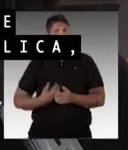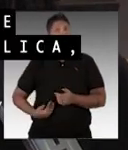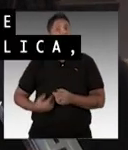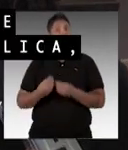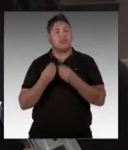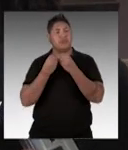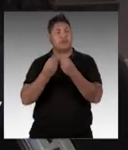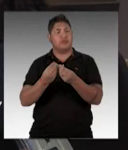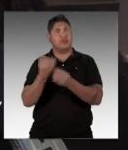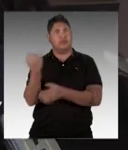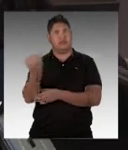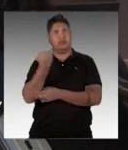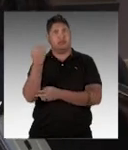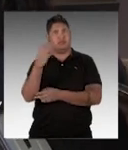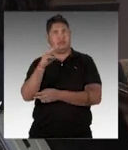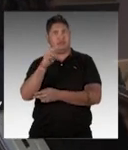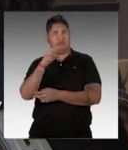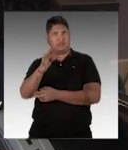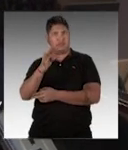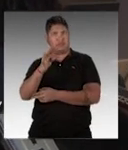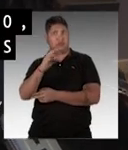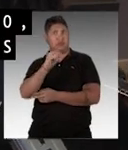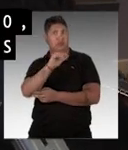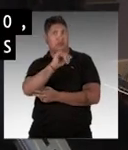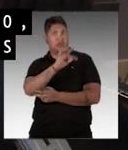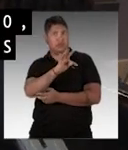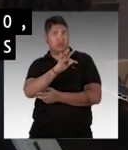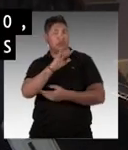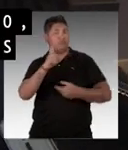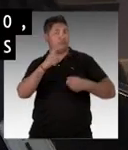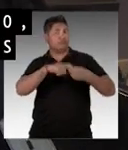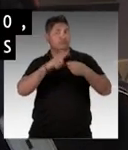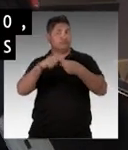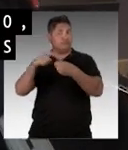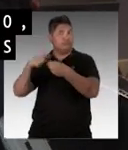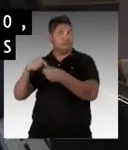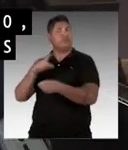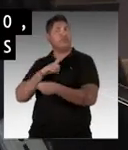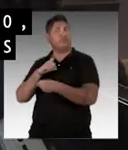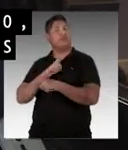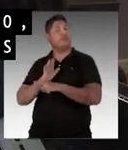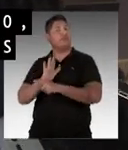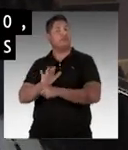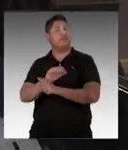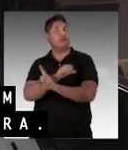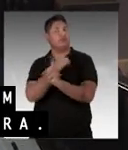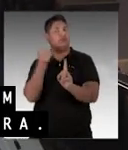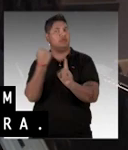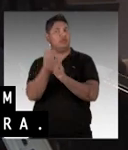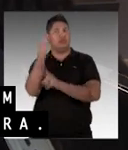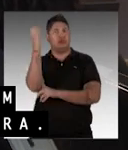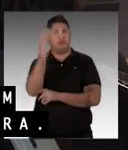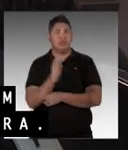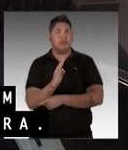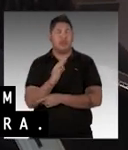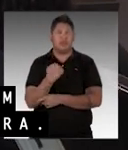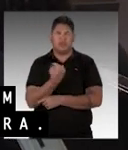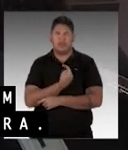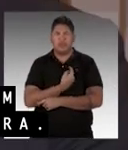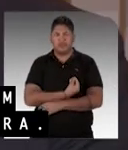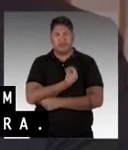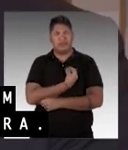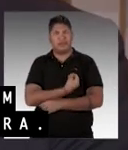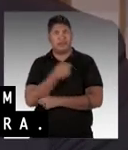uma entrega muito importante que o Ministério Público, OIT e seus parceiros institucionais fazem à sociedade